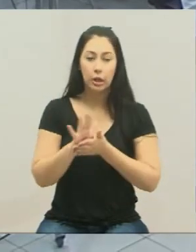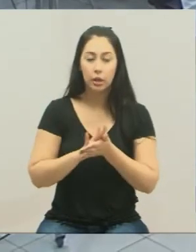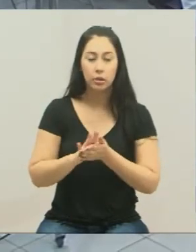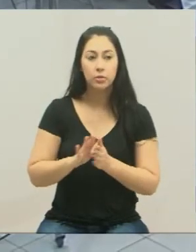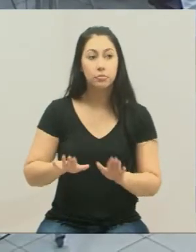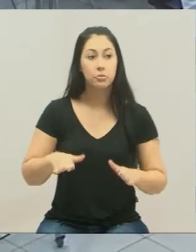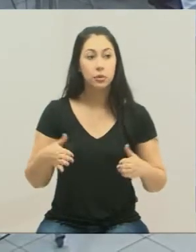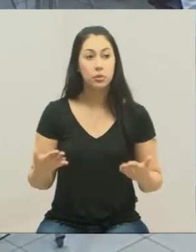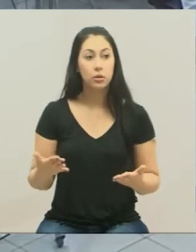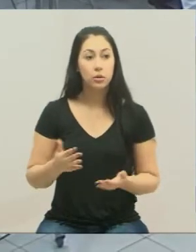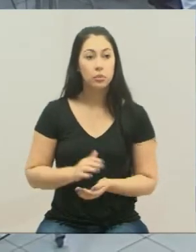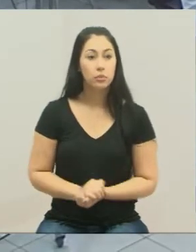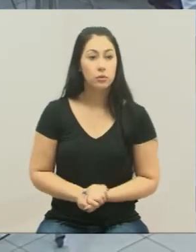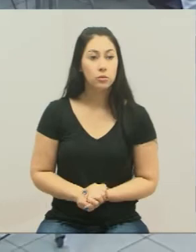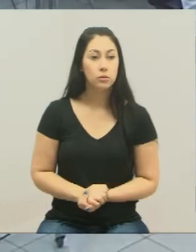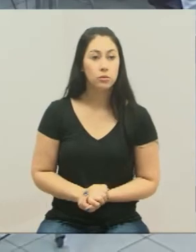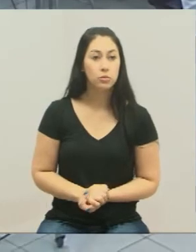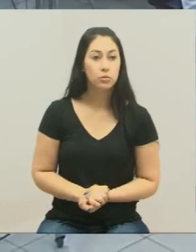Portanto,